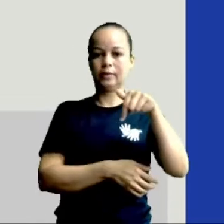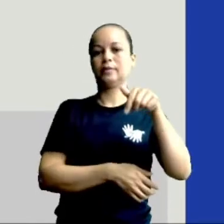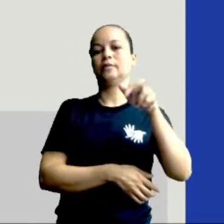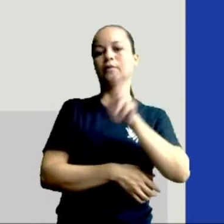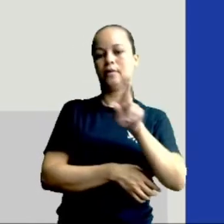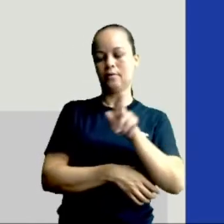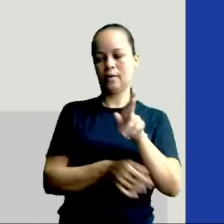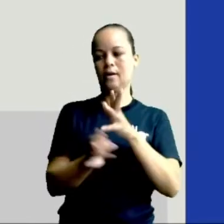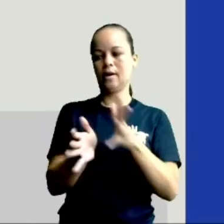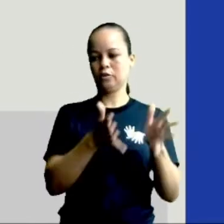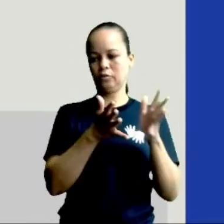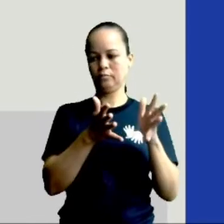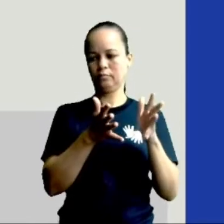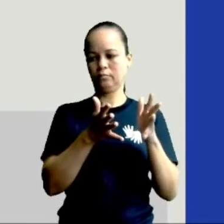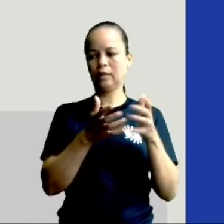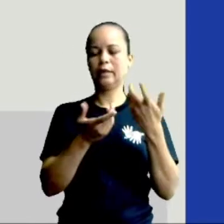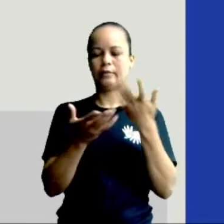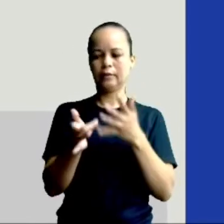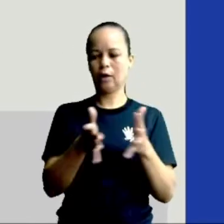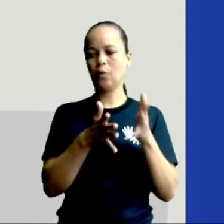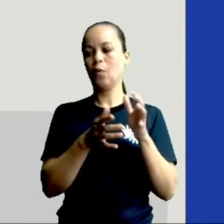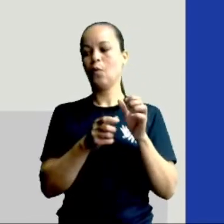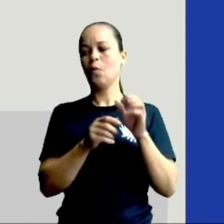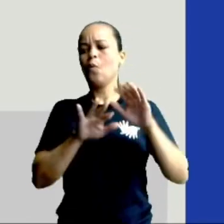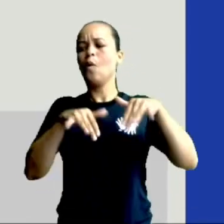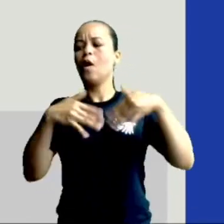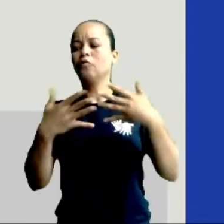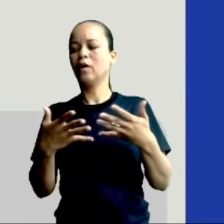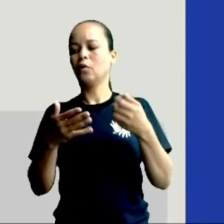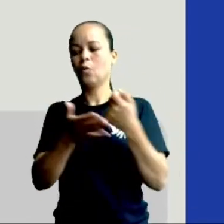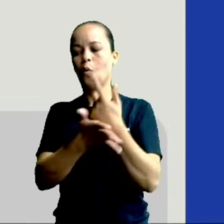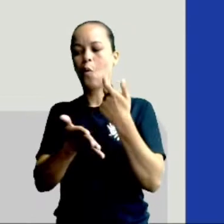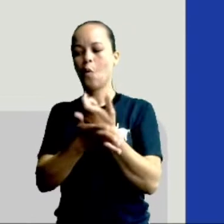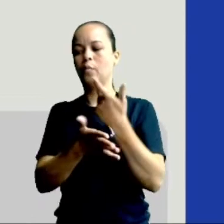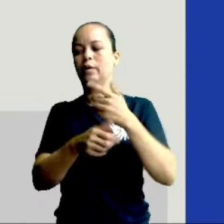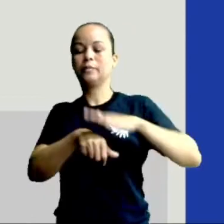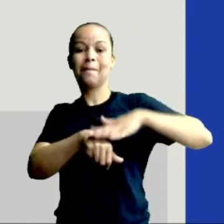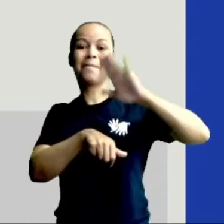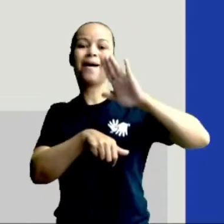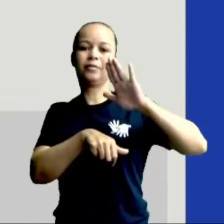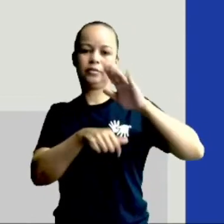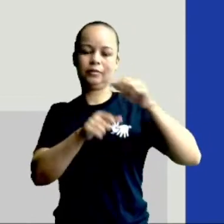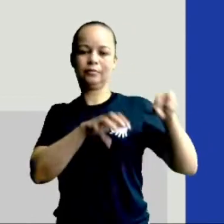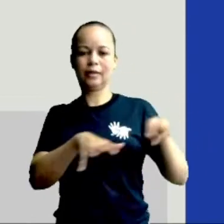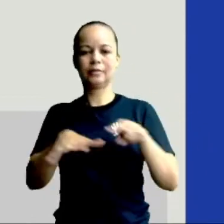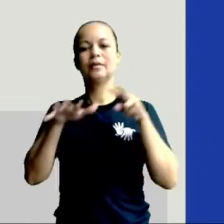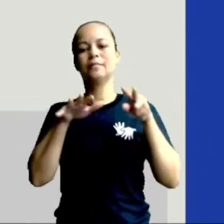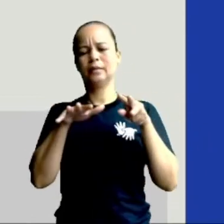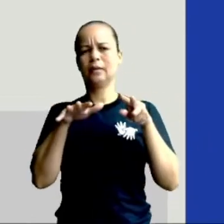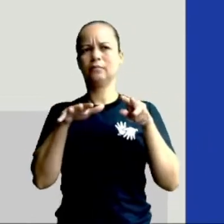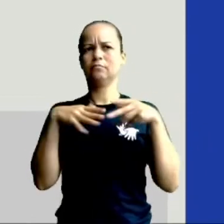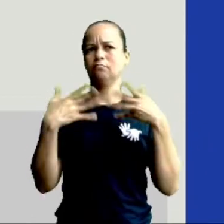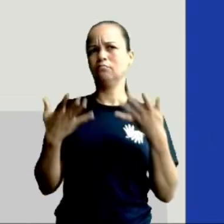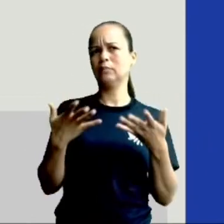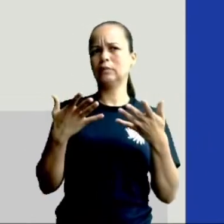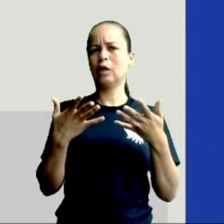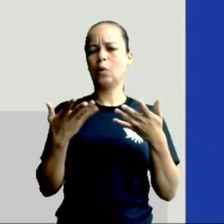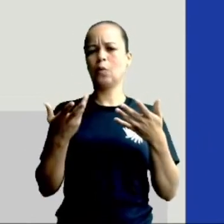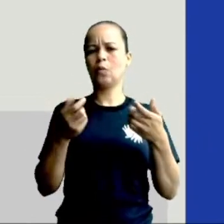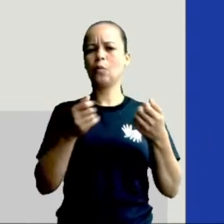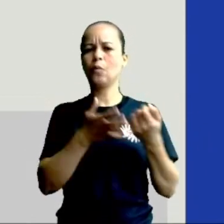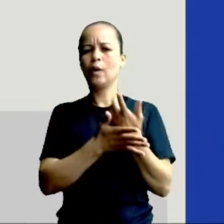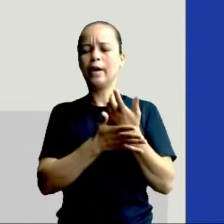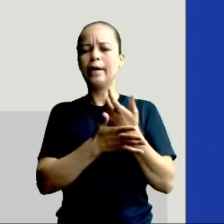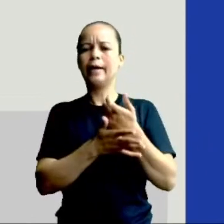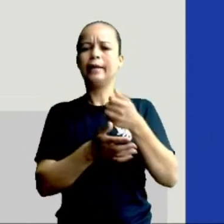a semana passada, né? E ele falou que na semana passada ele gastou R$77. Que tipo de conta